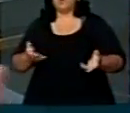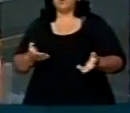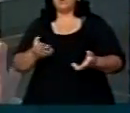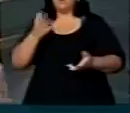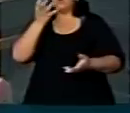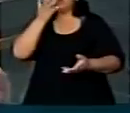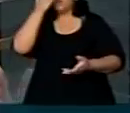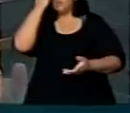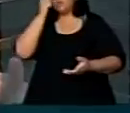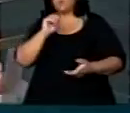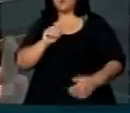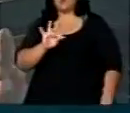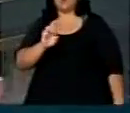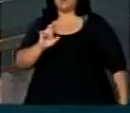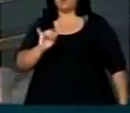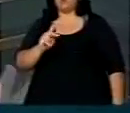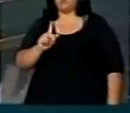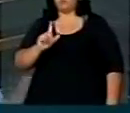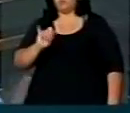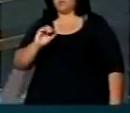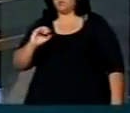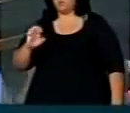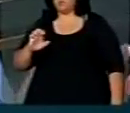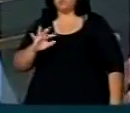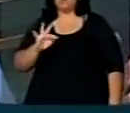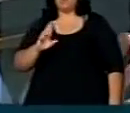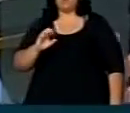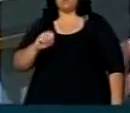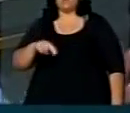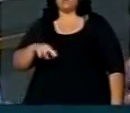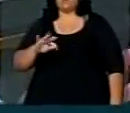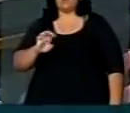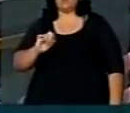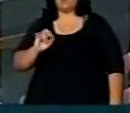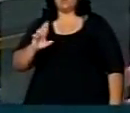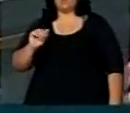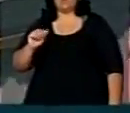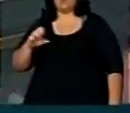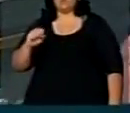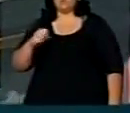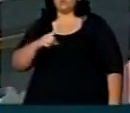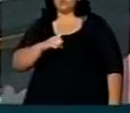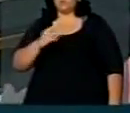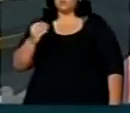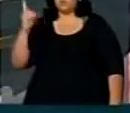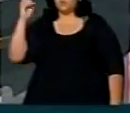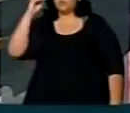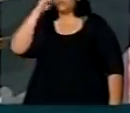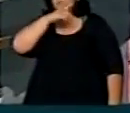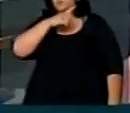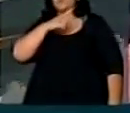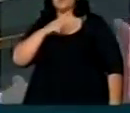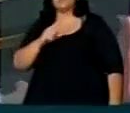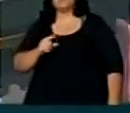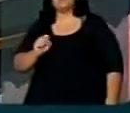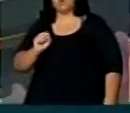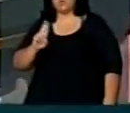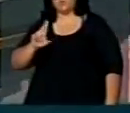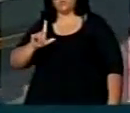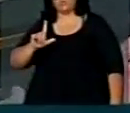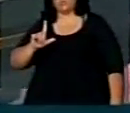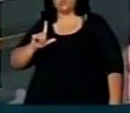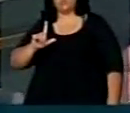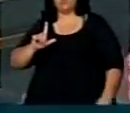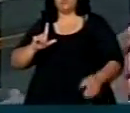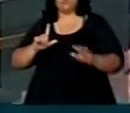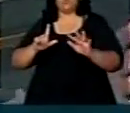tríplices fronteiras que são complicadíssimas para a diplomacia brasileira. A sul, localizada em